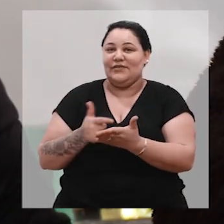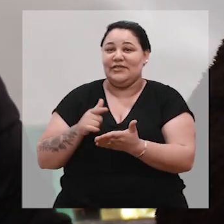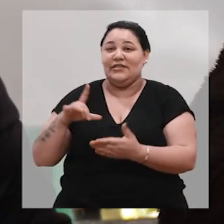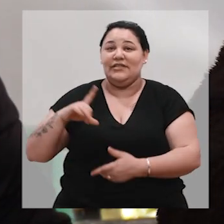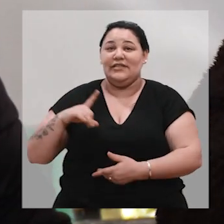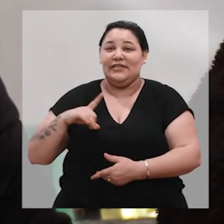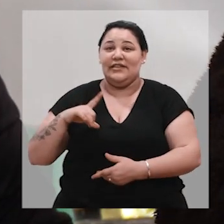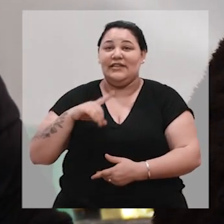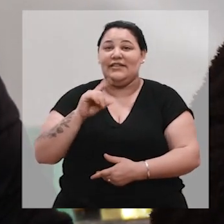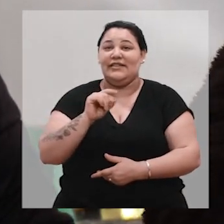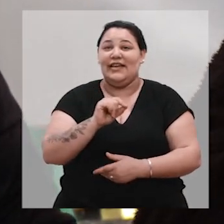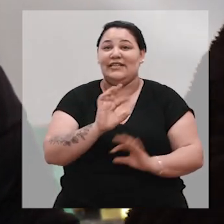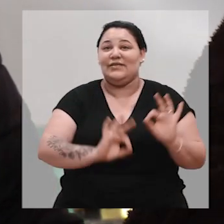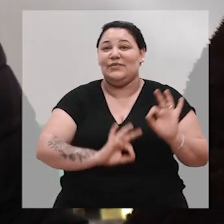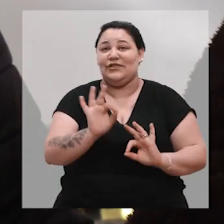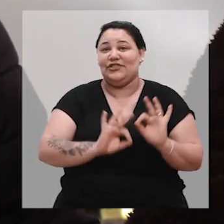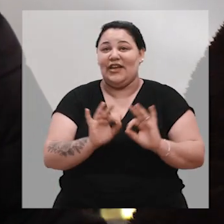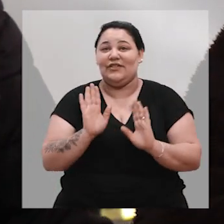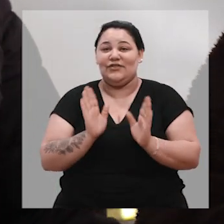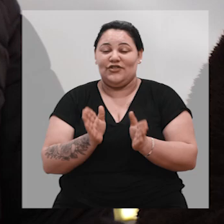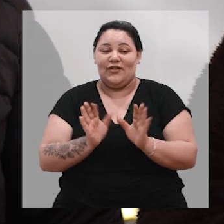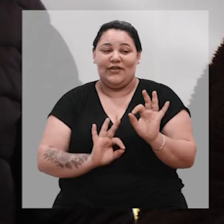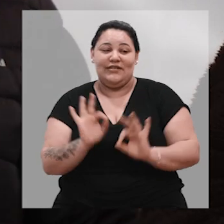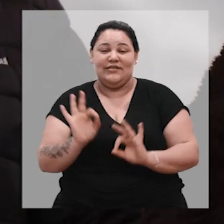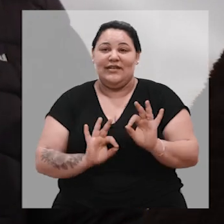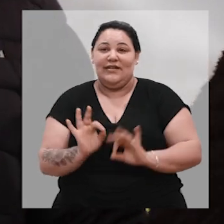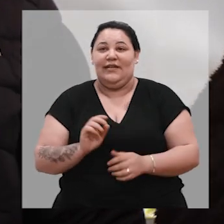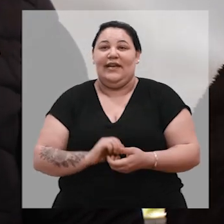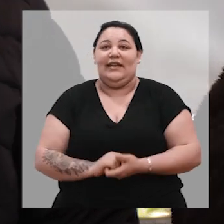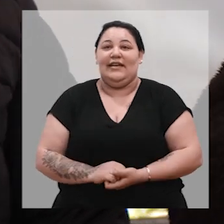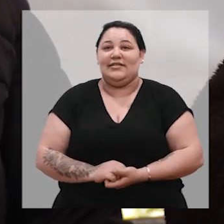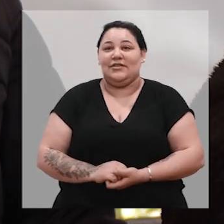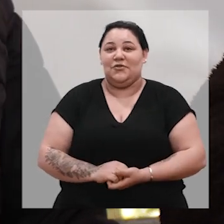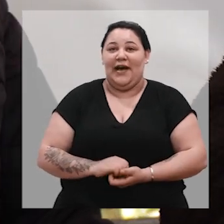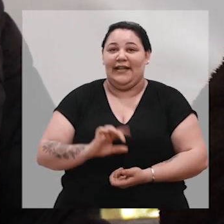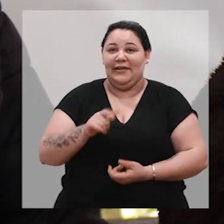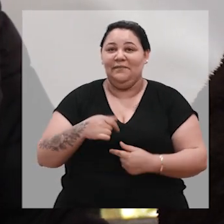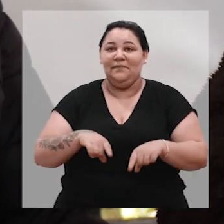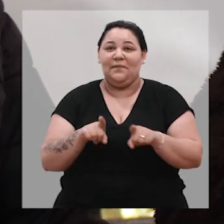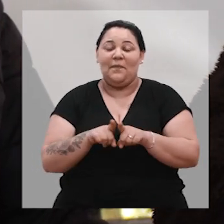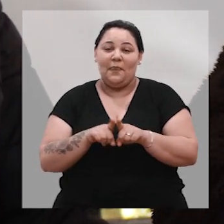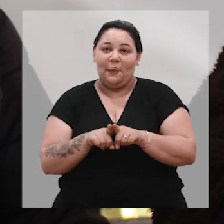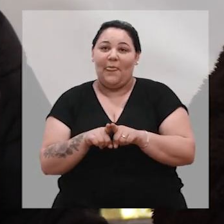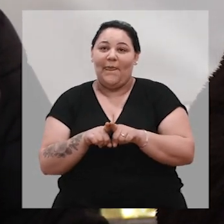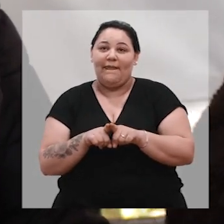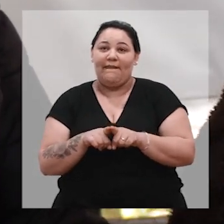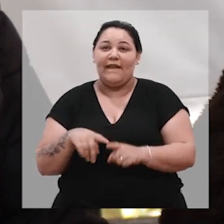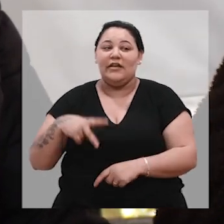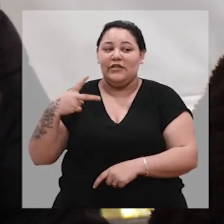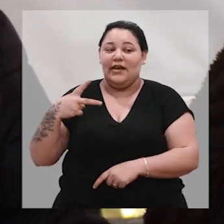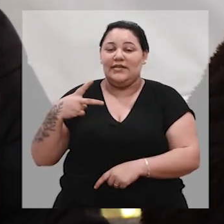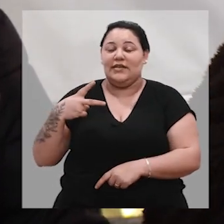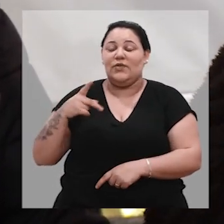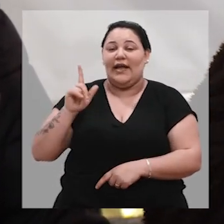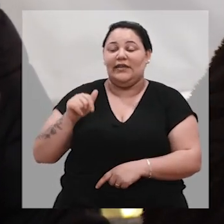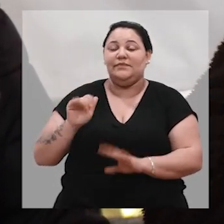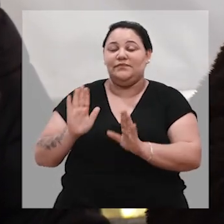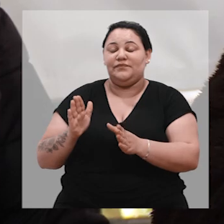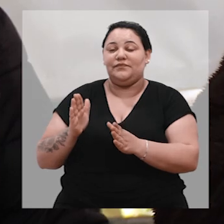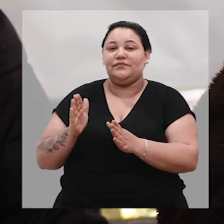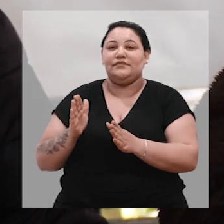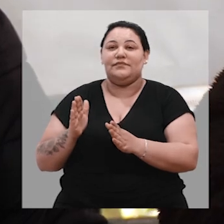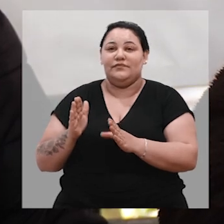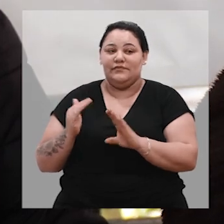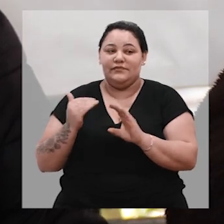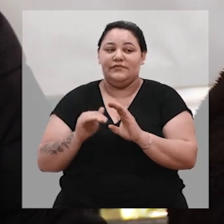tenho 10 publicados e tenho 10 projetos em andamento. Sendo que desses 10, seria 12, porque 2 já